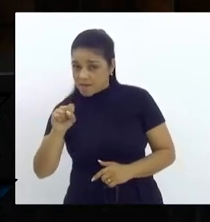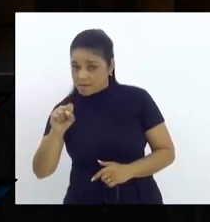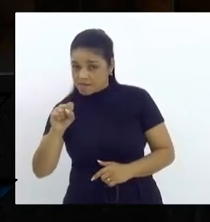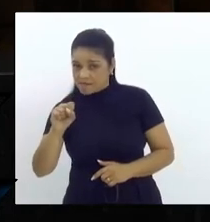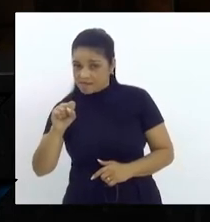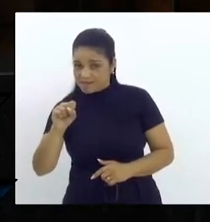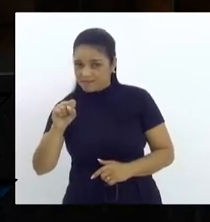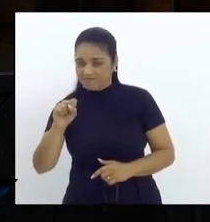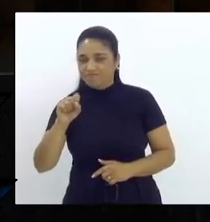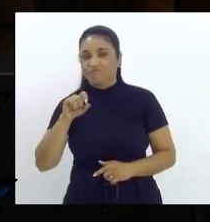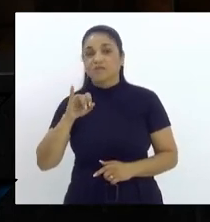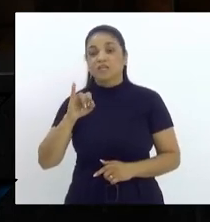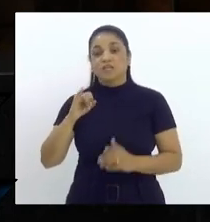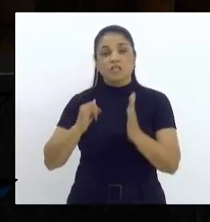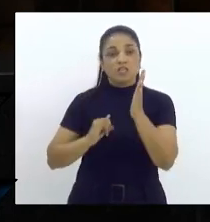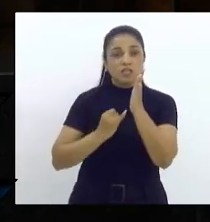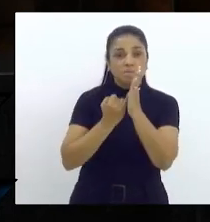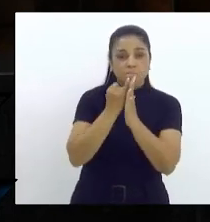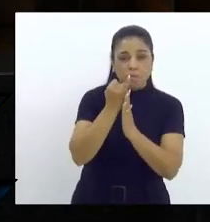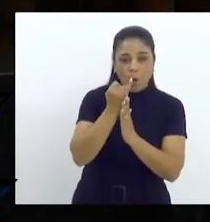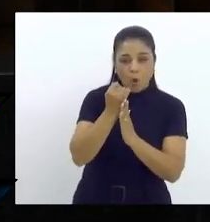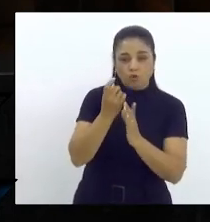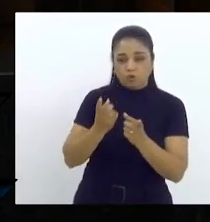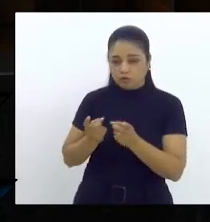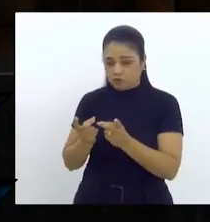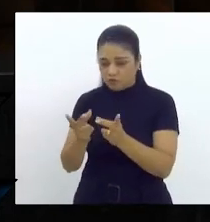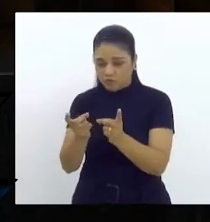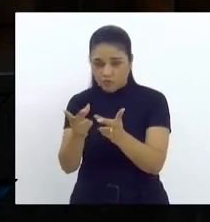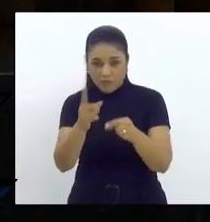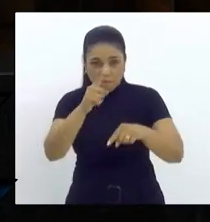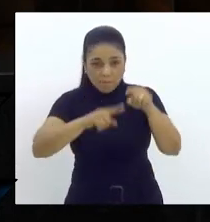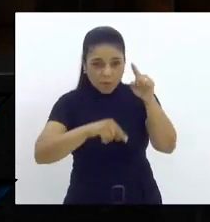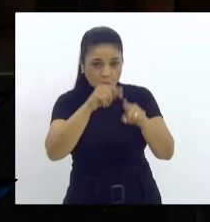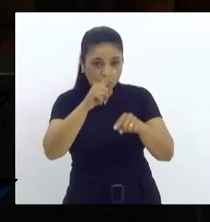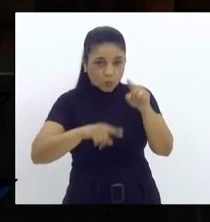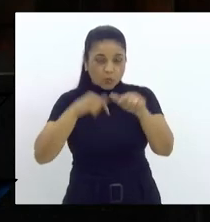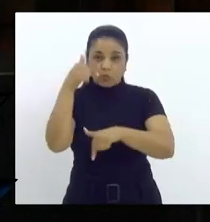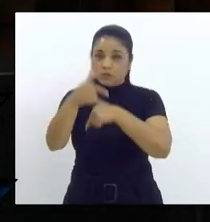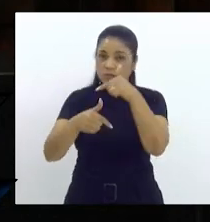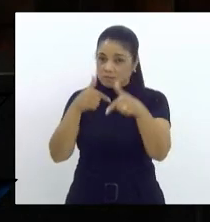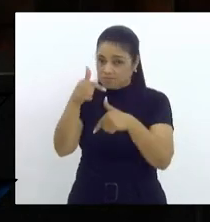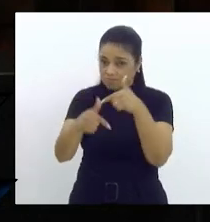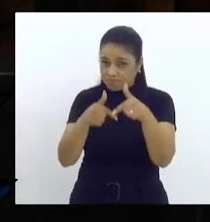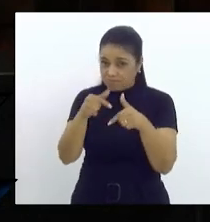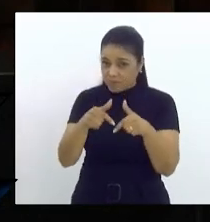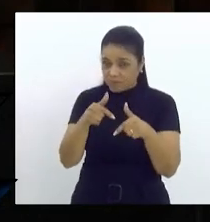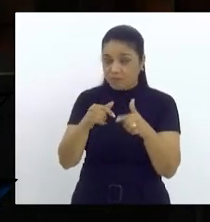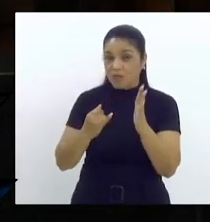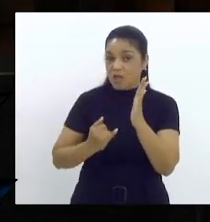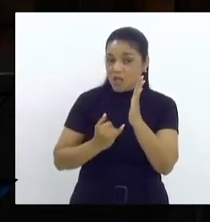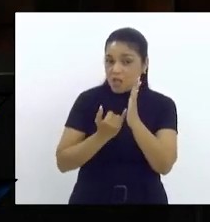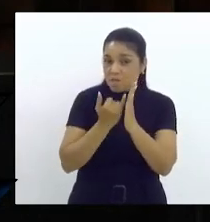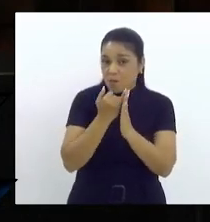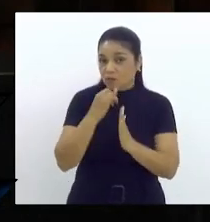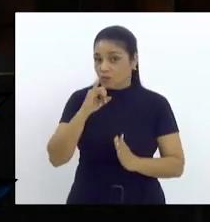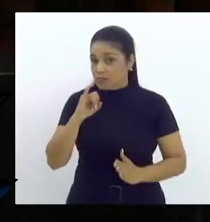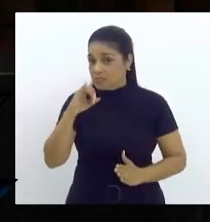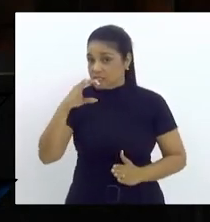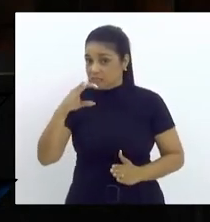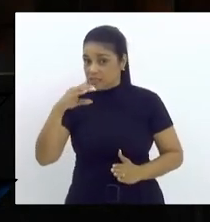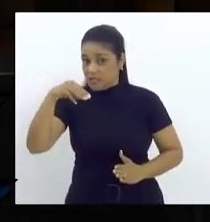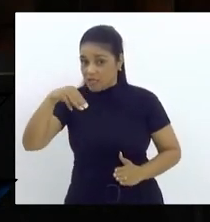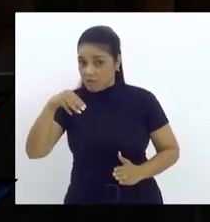sobre Circulação em Mercadorias e Serviços, que é um imposto